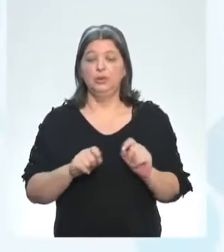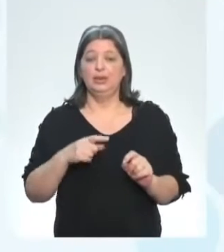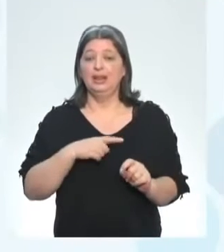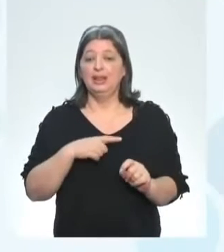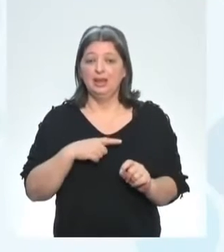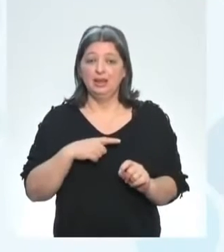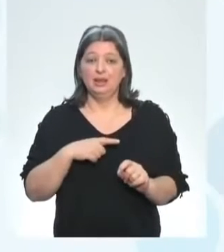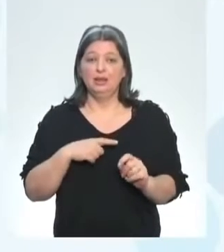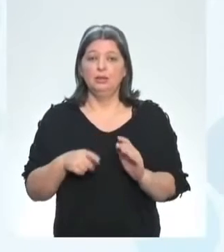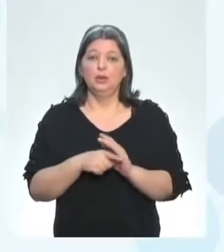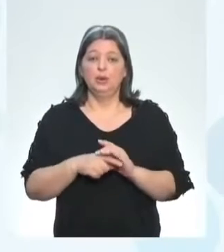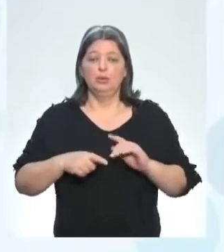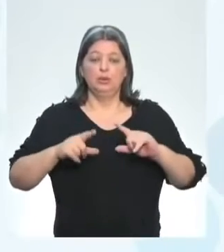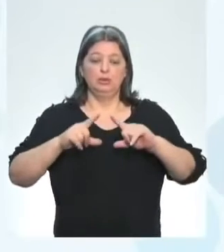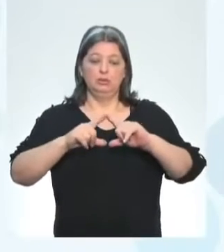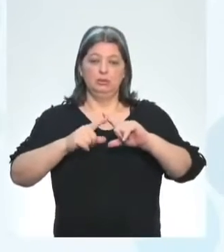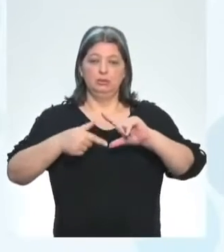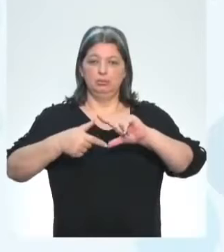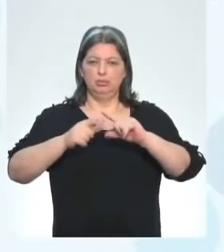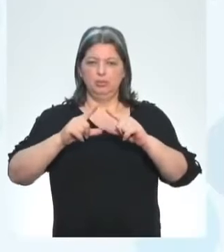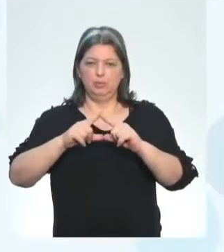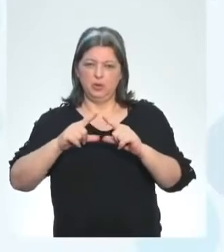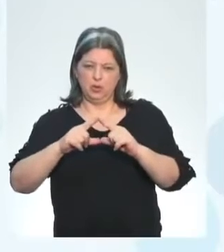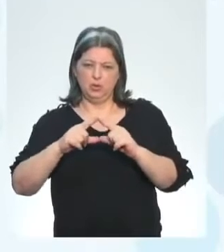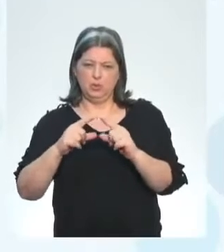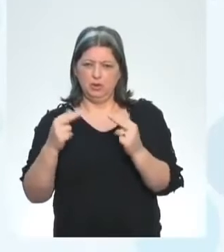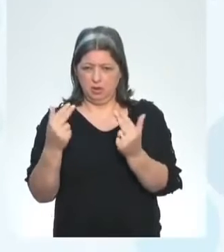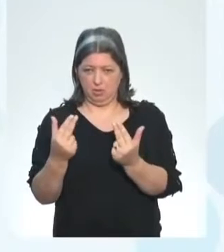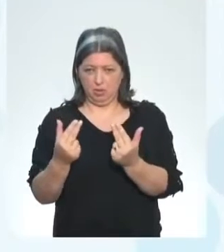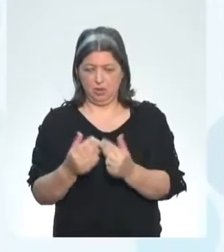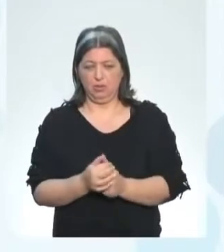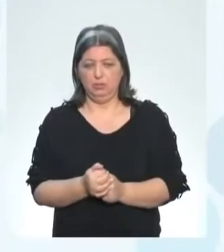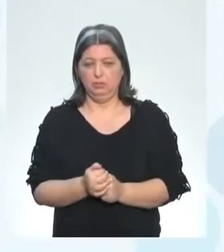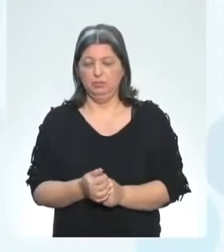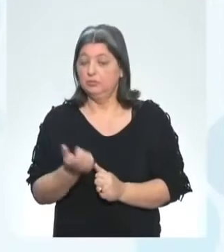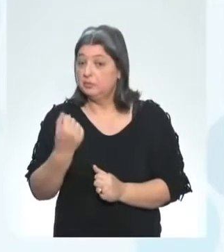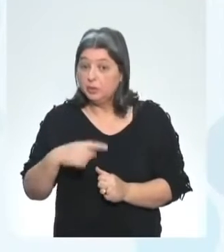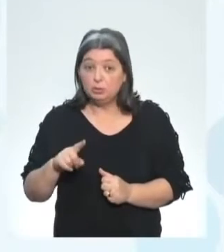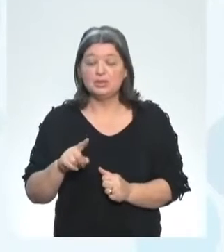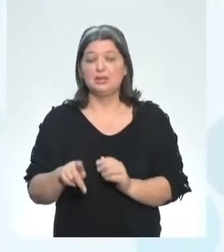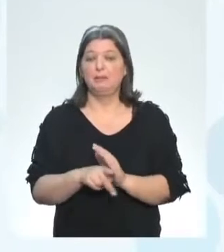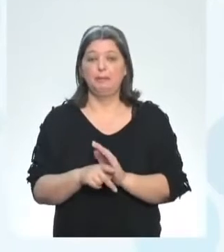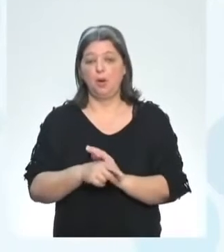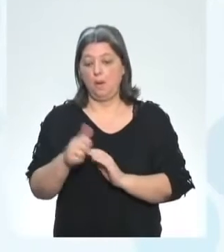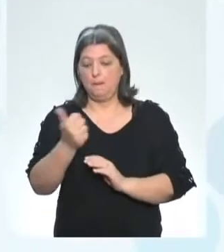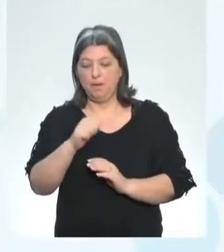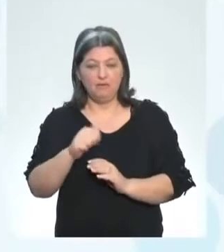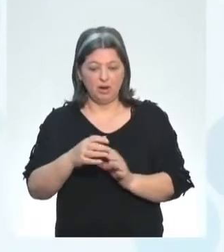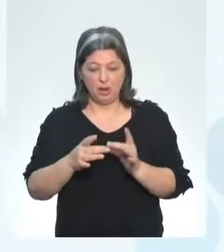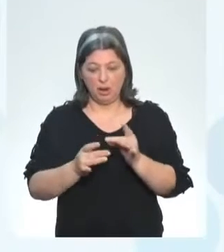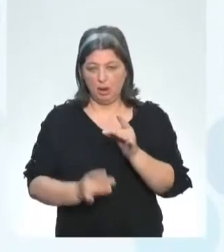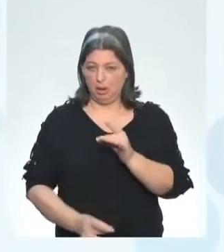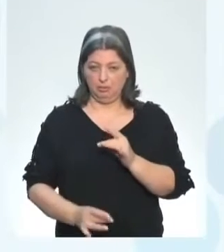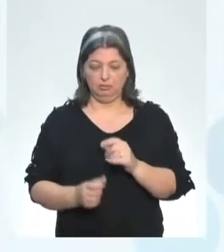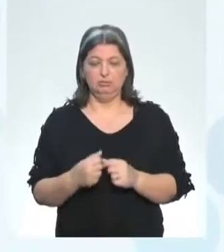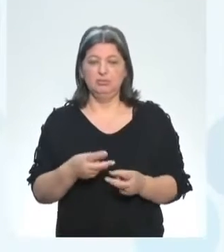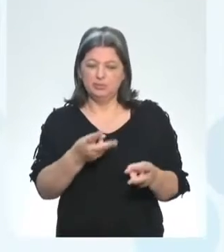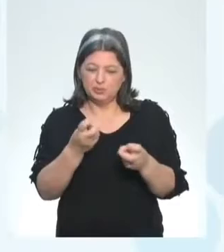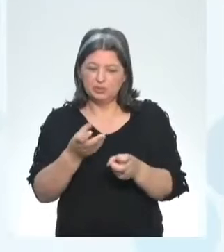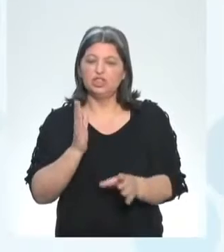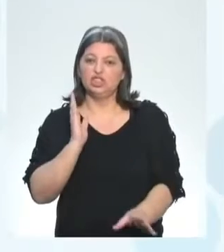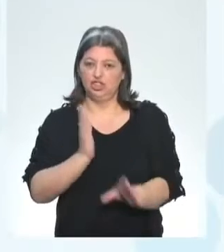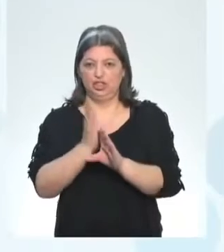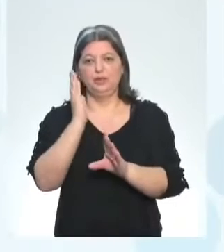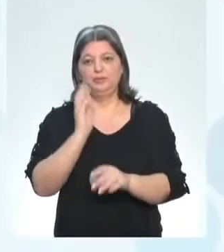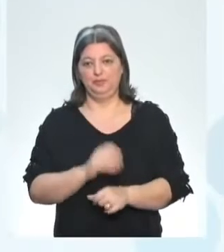falar que dois triângulos são semelhantes, sem precisar analisar tudo, não é mesmo? A gente observa algumas coisas e já